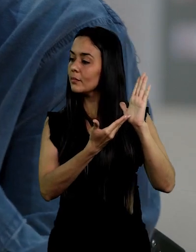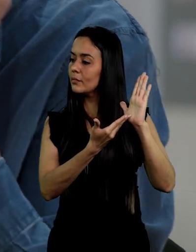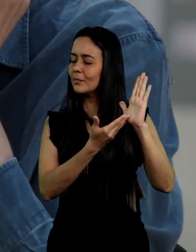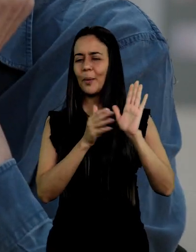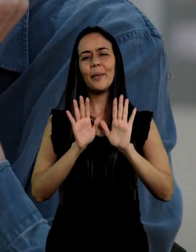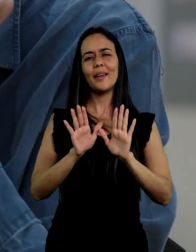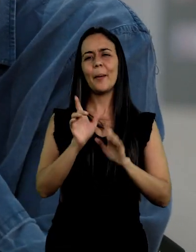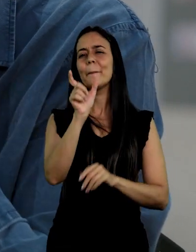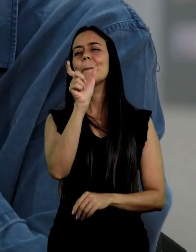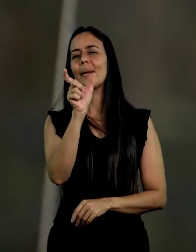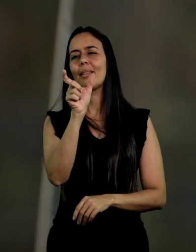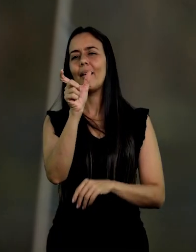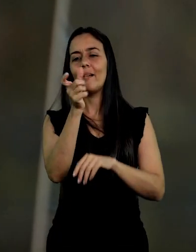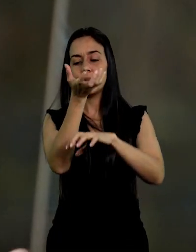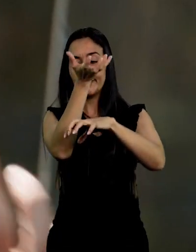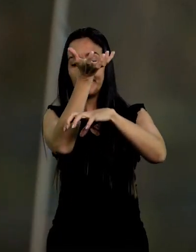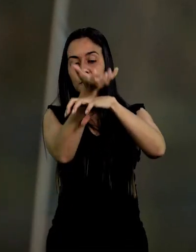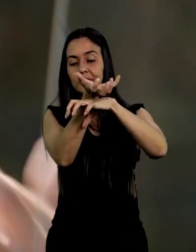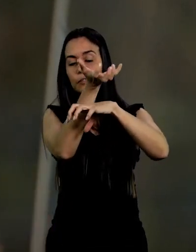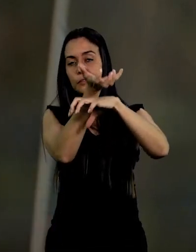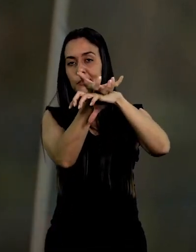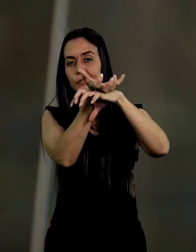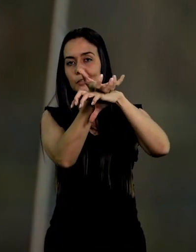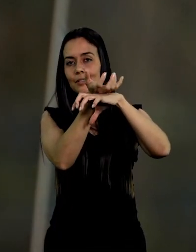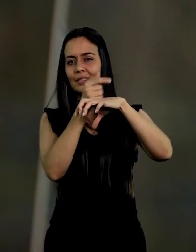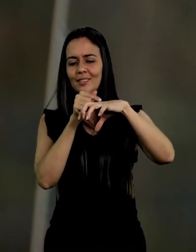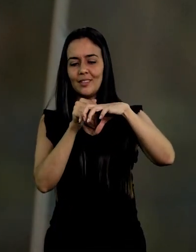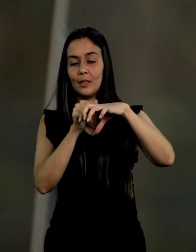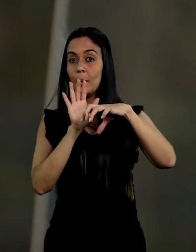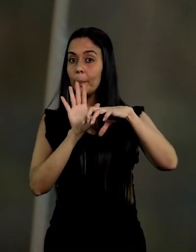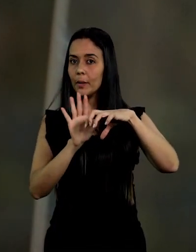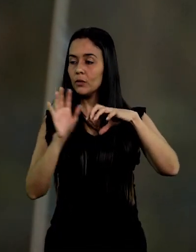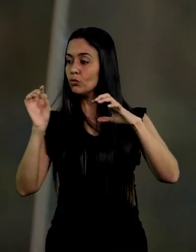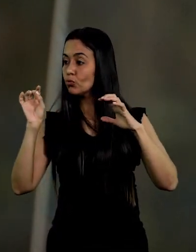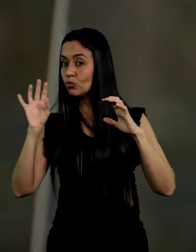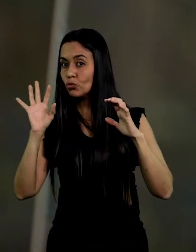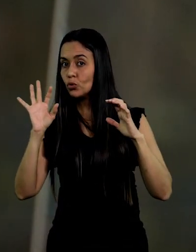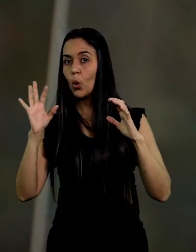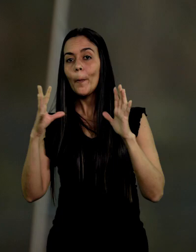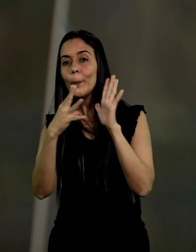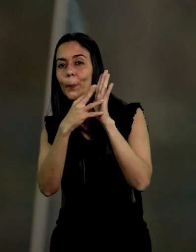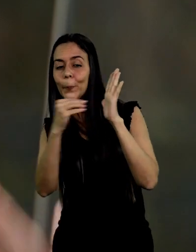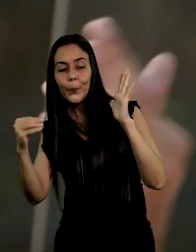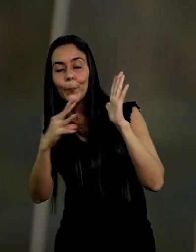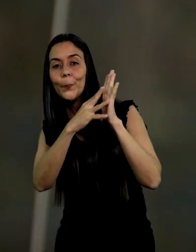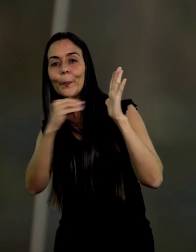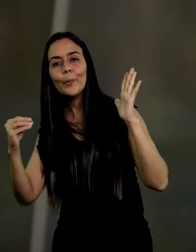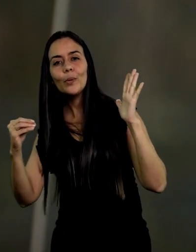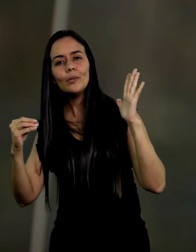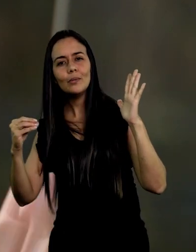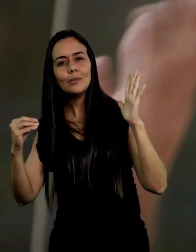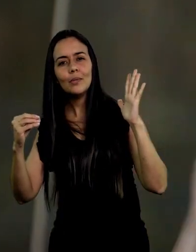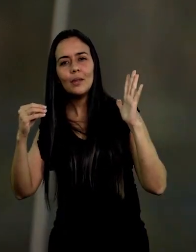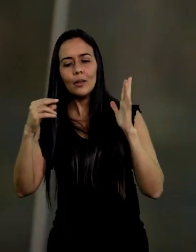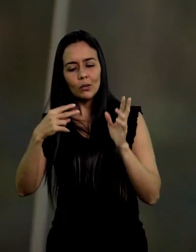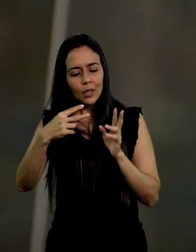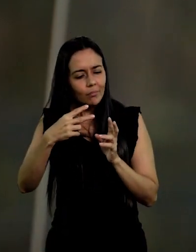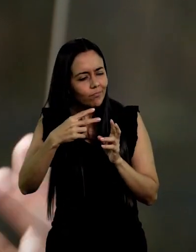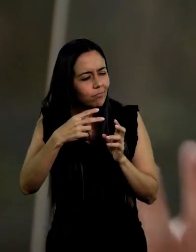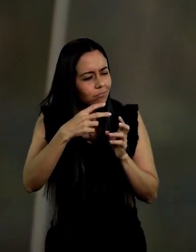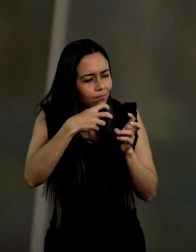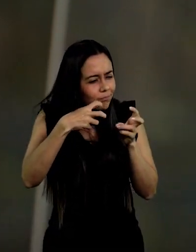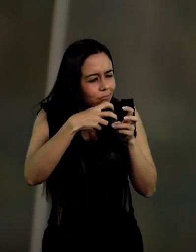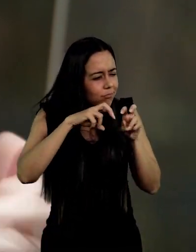mas continua. Exatamente. Mas que poderiam ser lentes, né, para que a gente possa explorar a beleza e